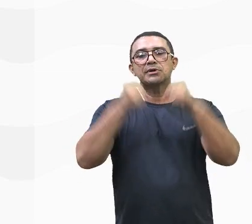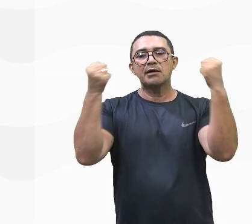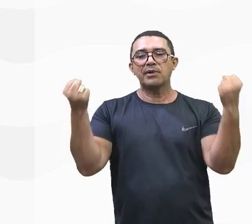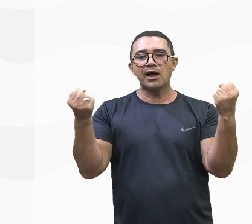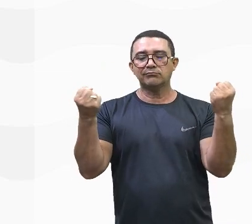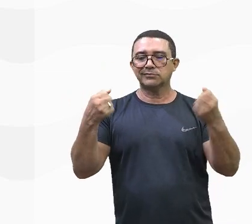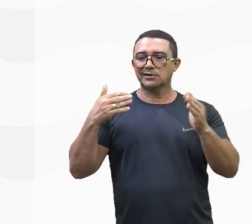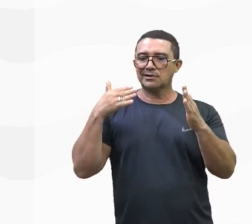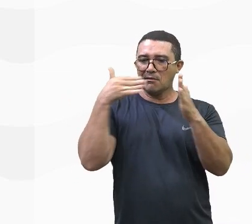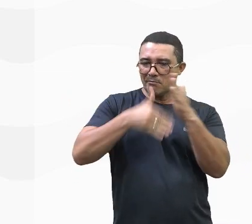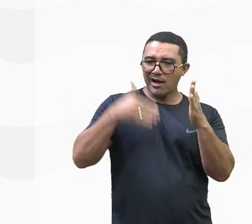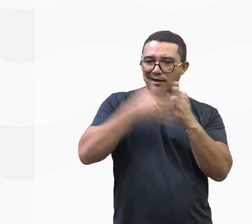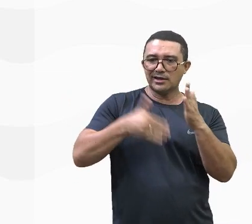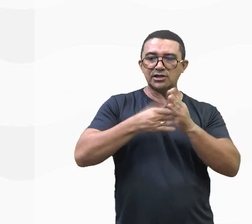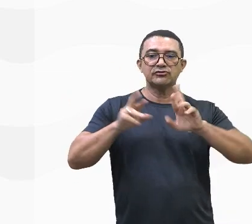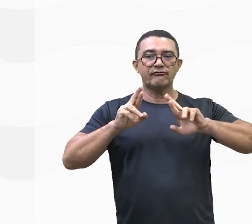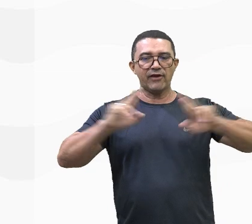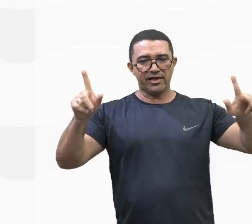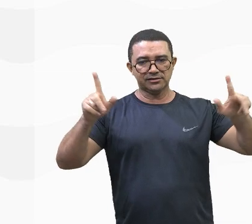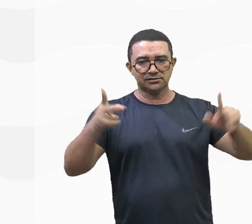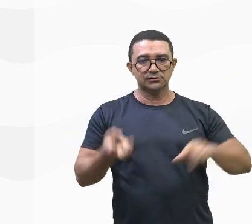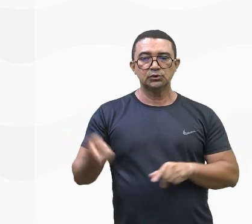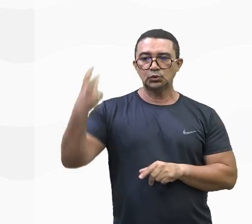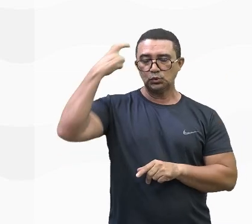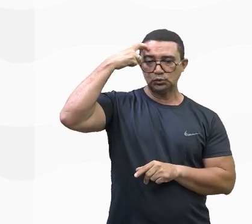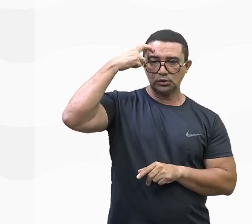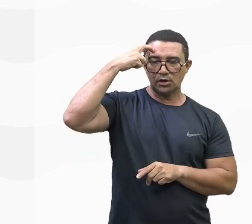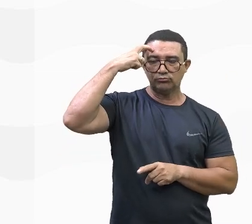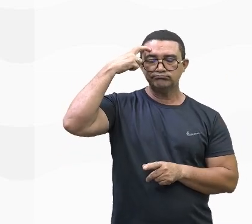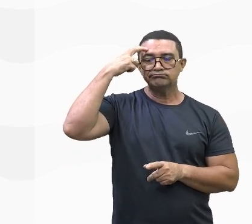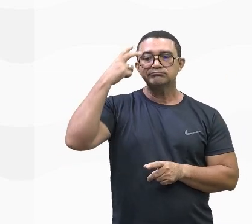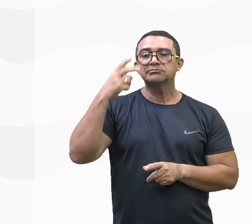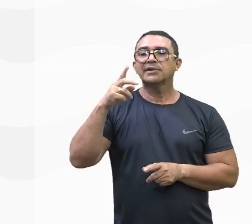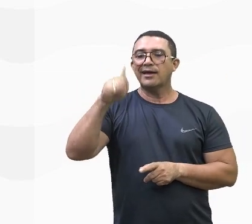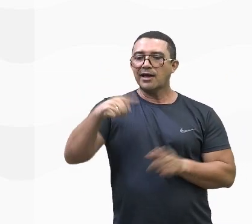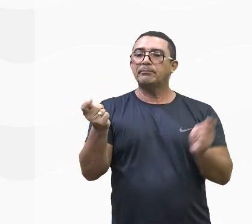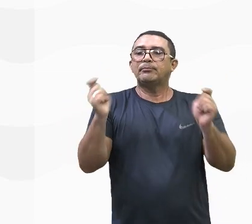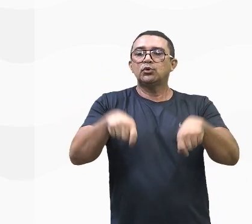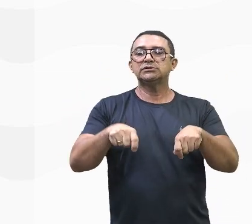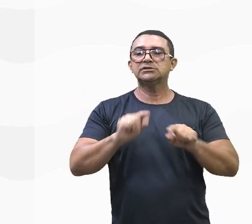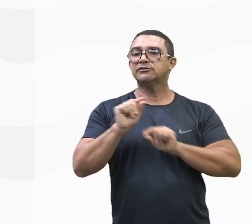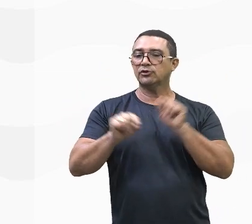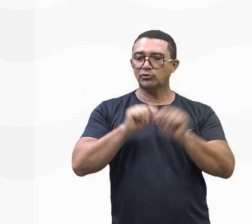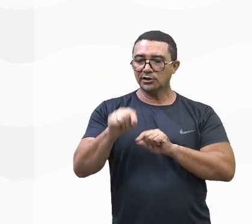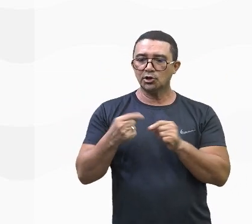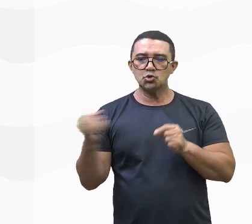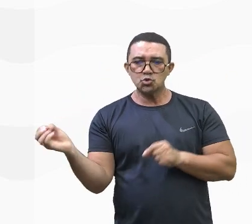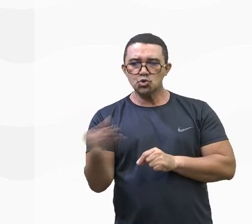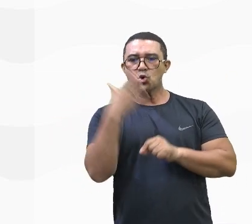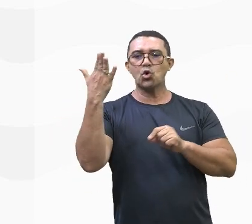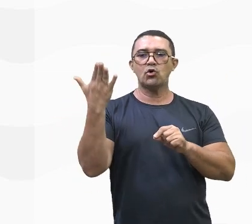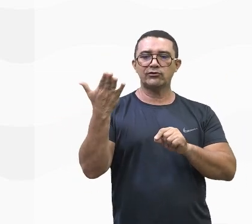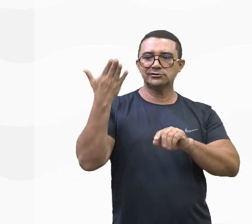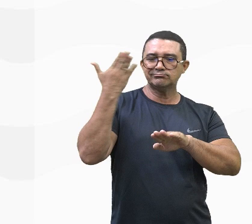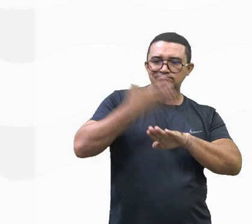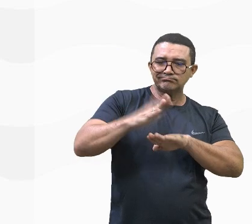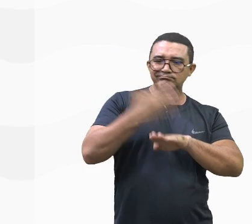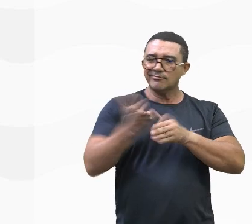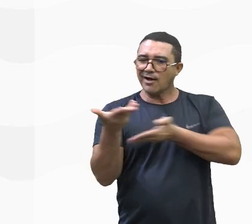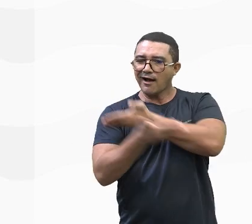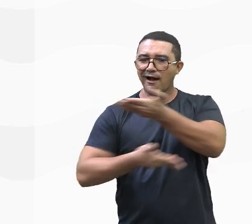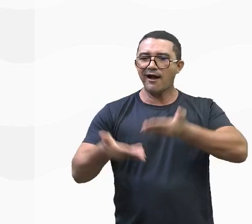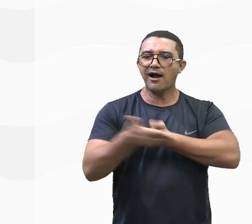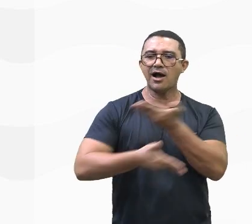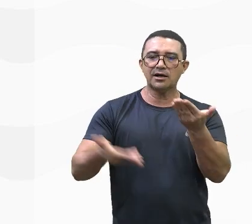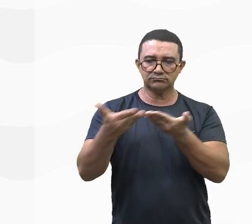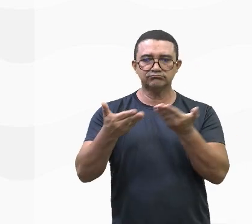né? Das diferenças culturais, possibilitando o quê? Novas práticas sociais. É isso